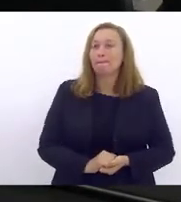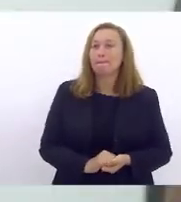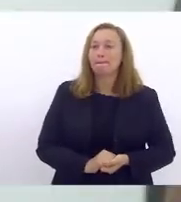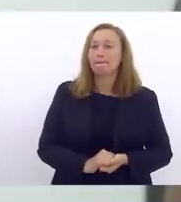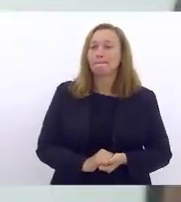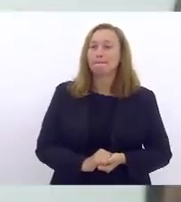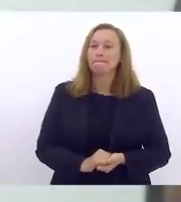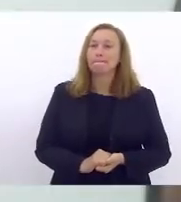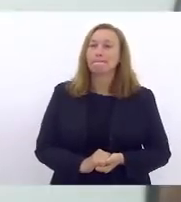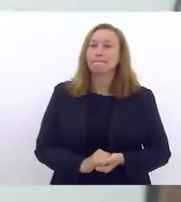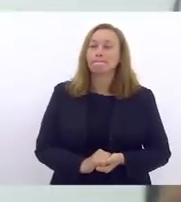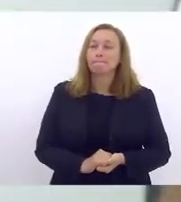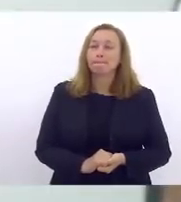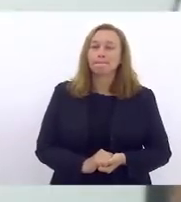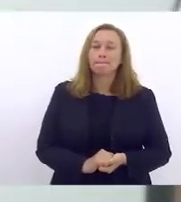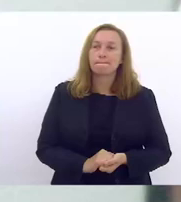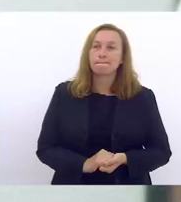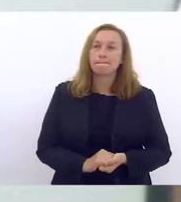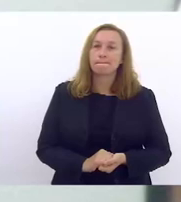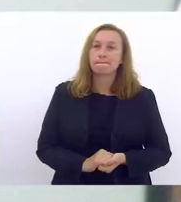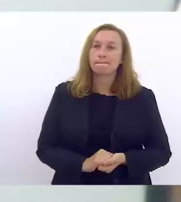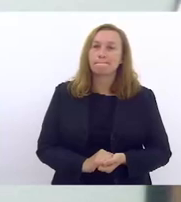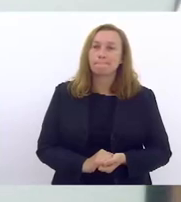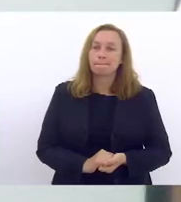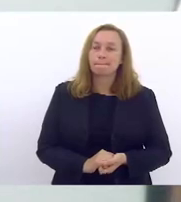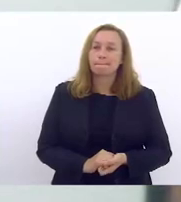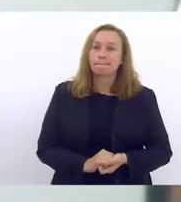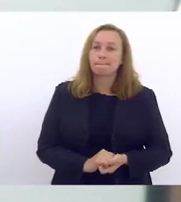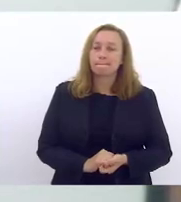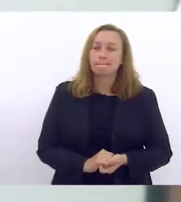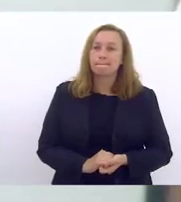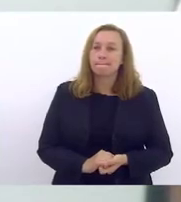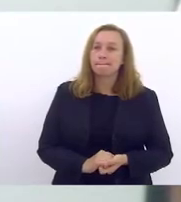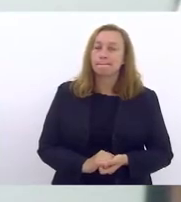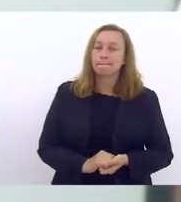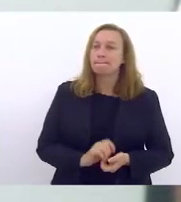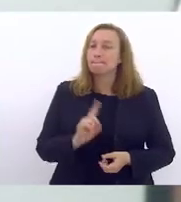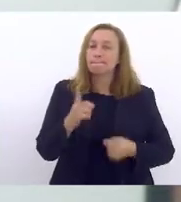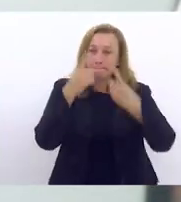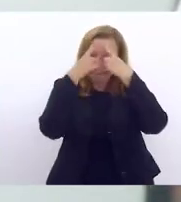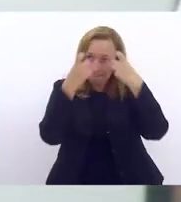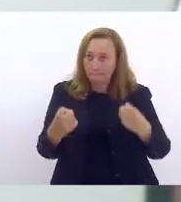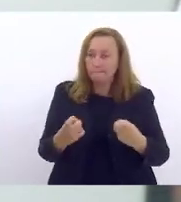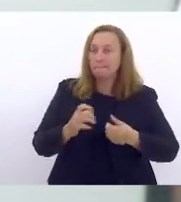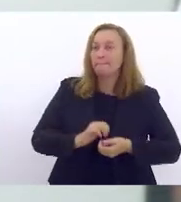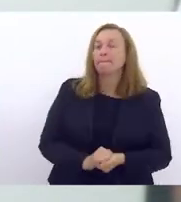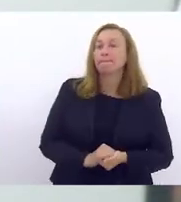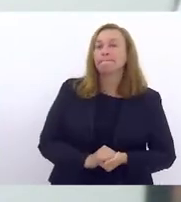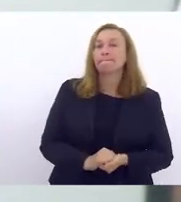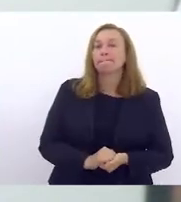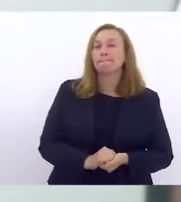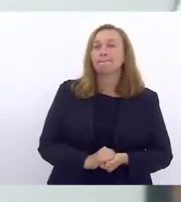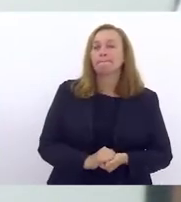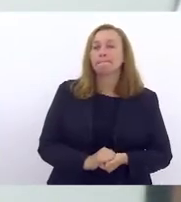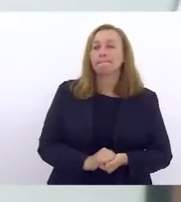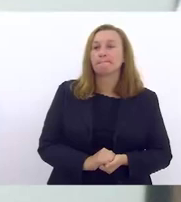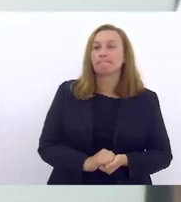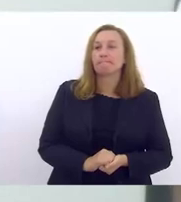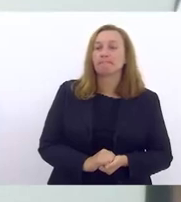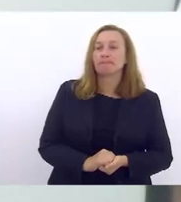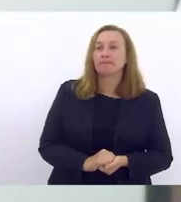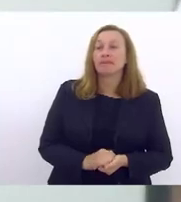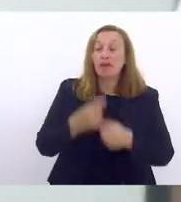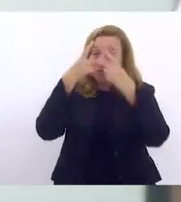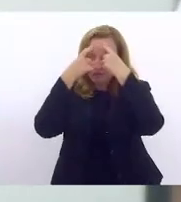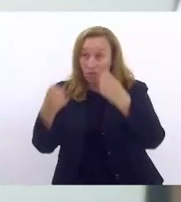o direito, é a não violência, é a não agressão, seja chantagem sexual, seja agressão familiar, que é o